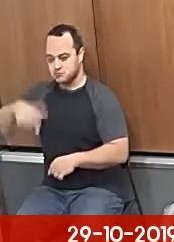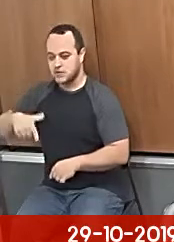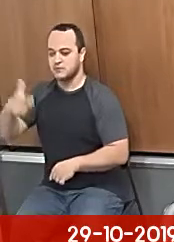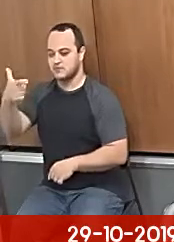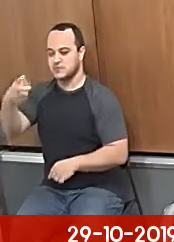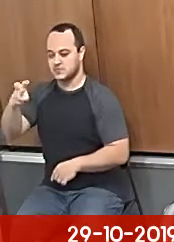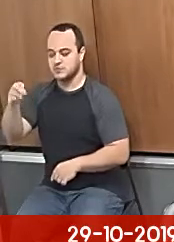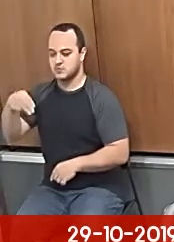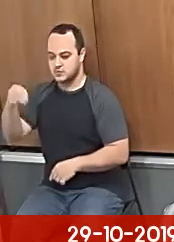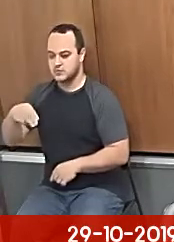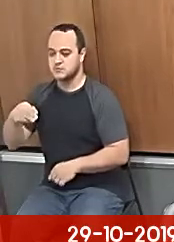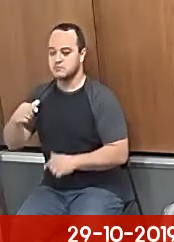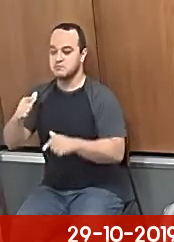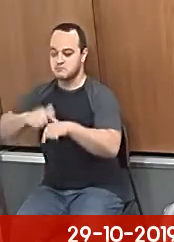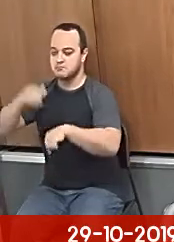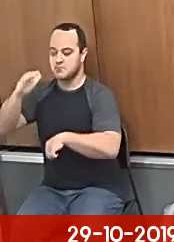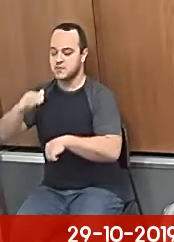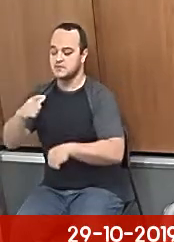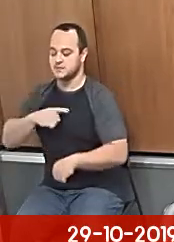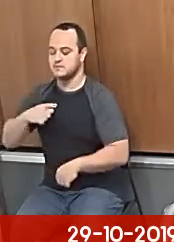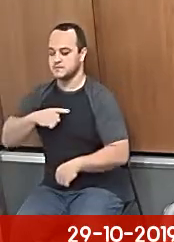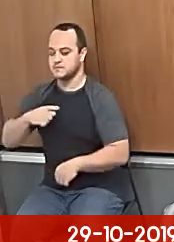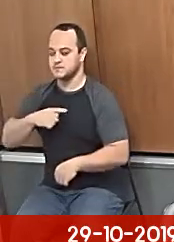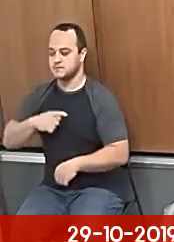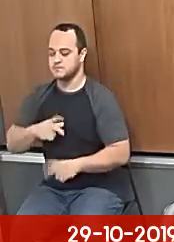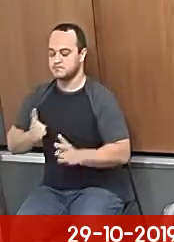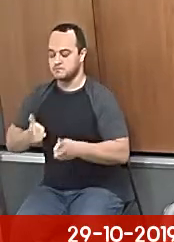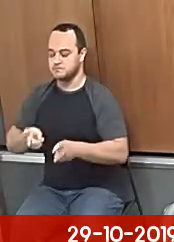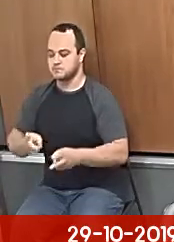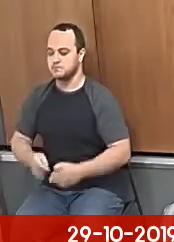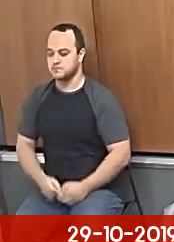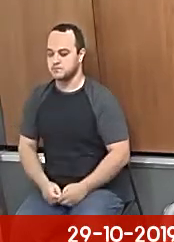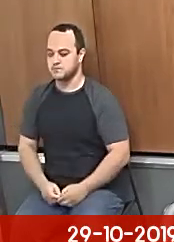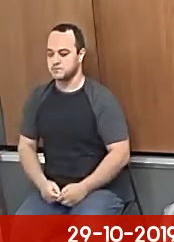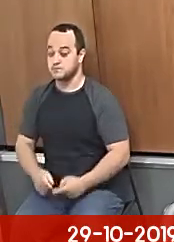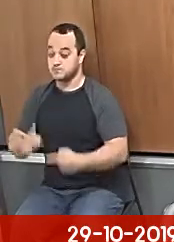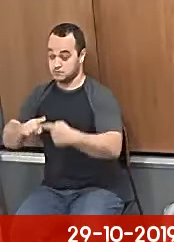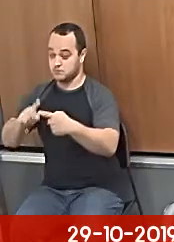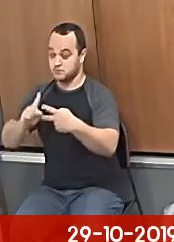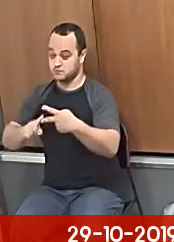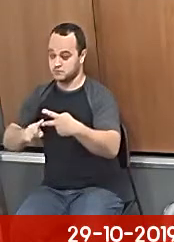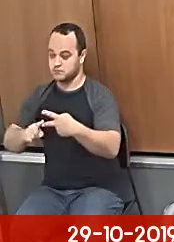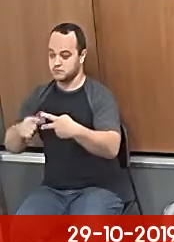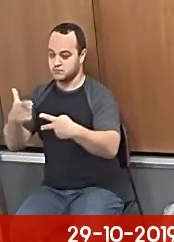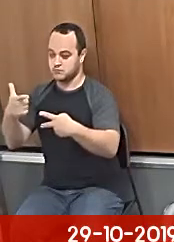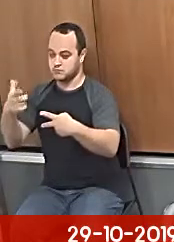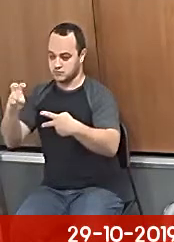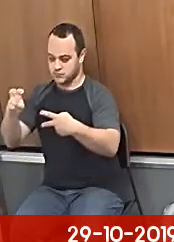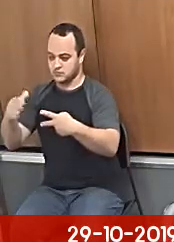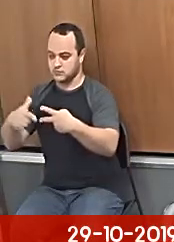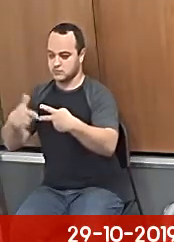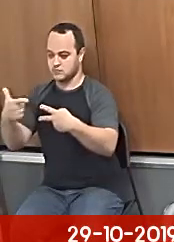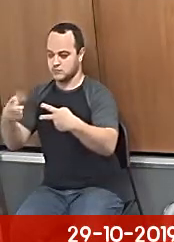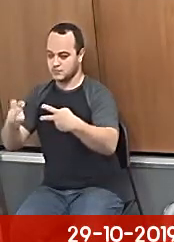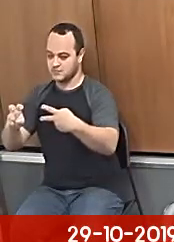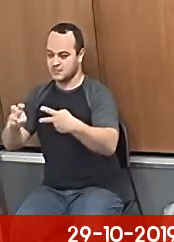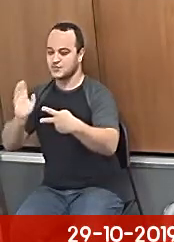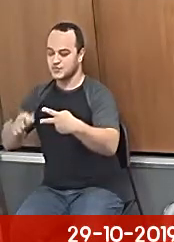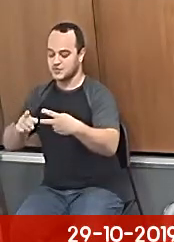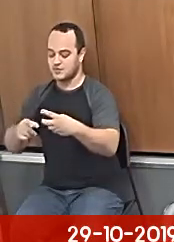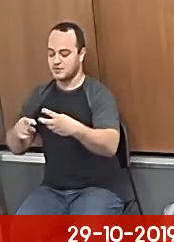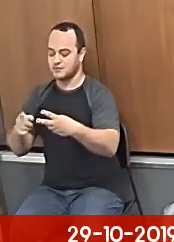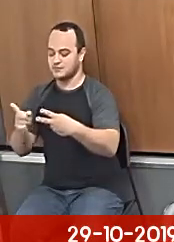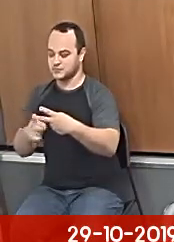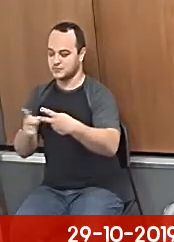foi feito nos acréscimos. Pode manter. É, são dois tempos de 25 minutos. Ali nós já estamos com 32, já está no segundo